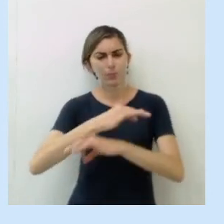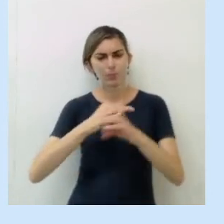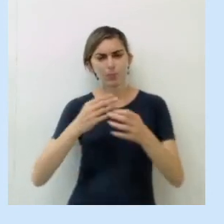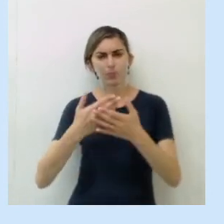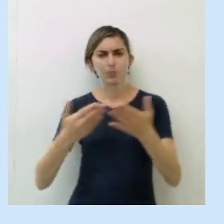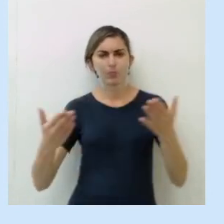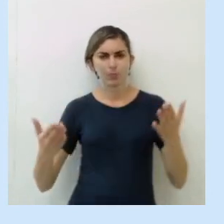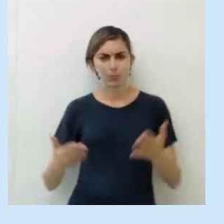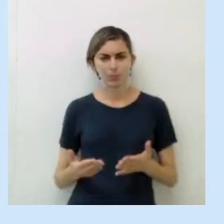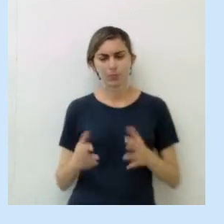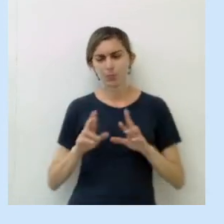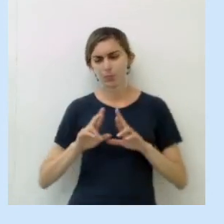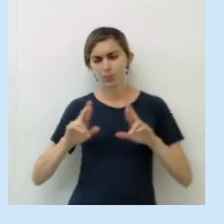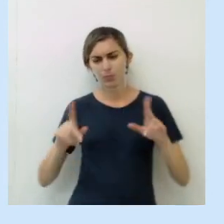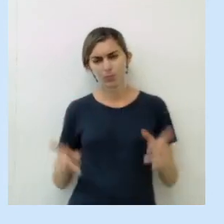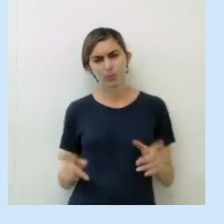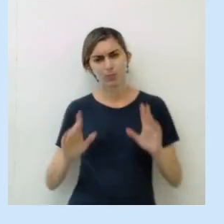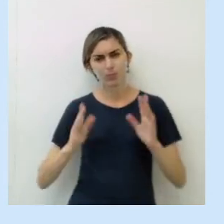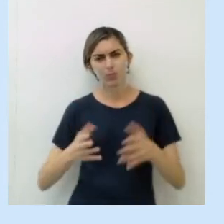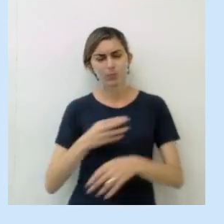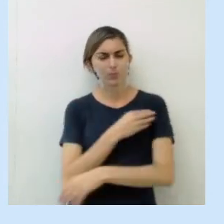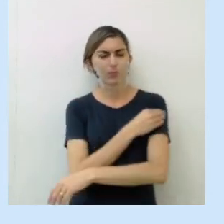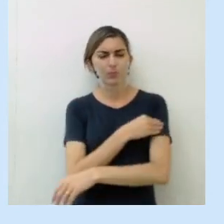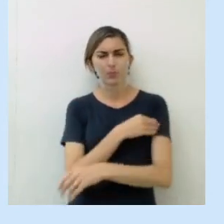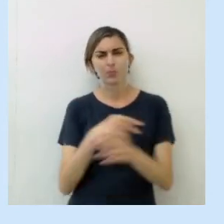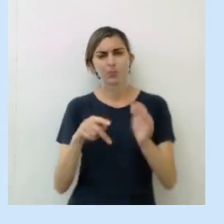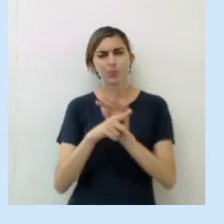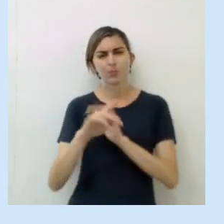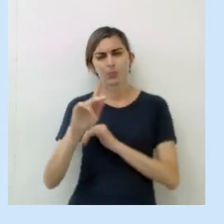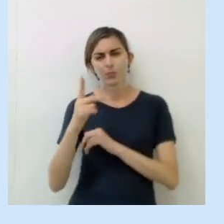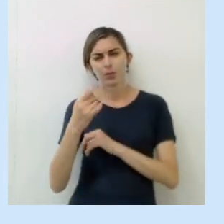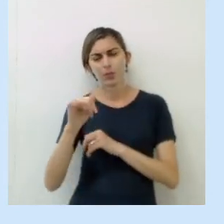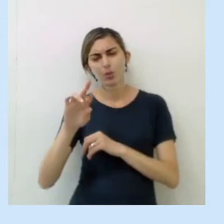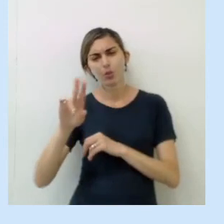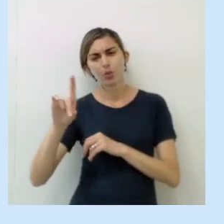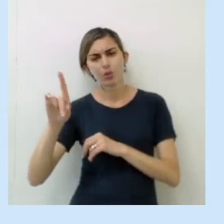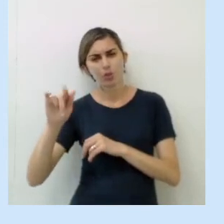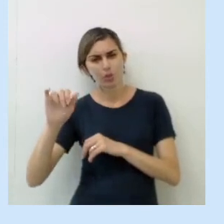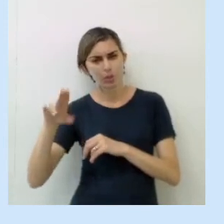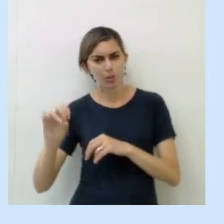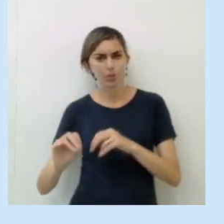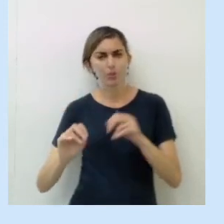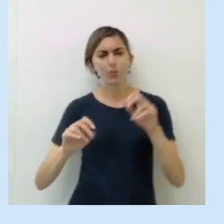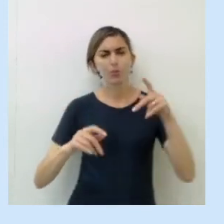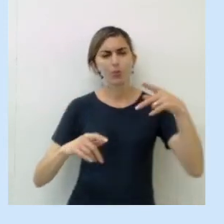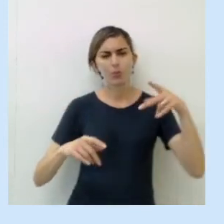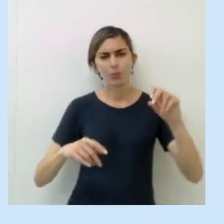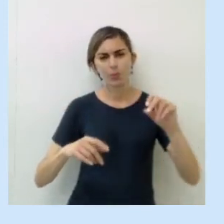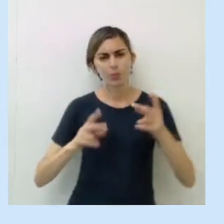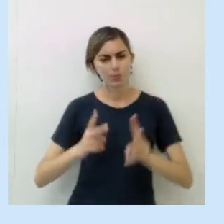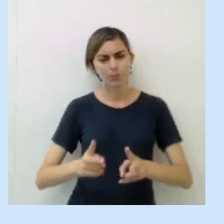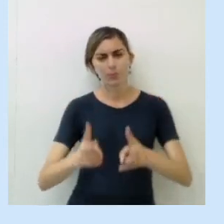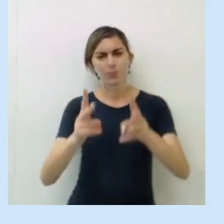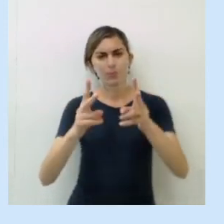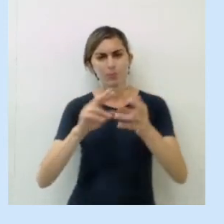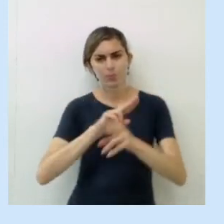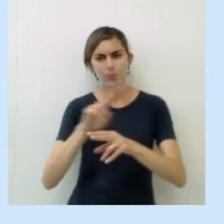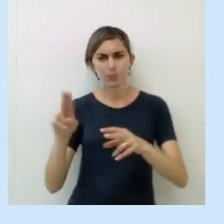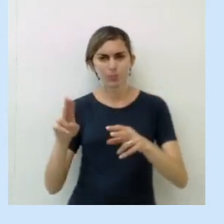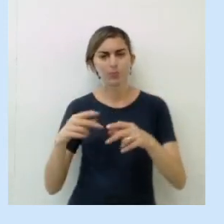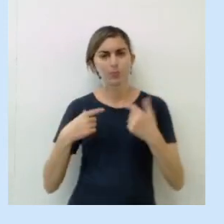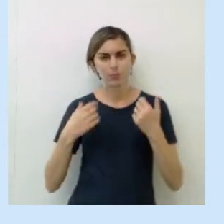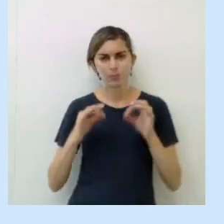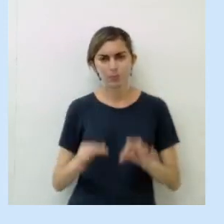eles seria diferente, já que o álcool ele faz ponto de hidrogênio e o éter faz dipolo permanente, como a gente chama.